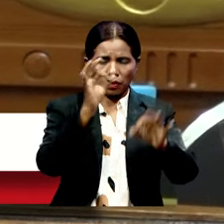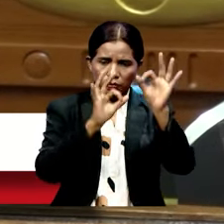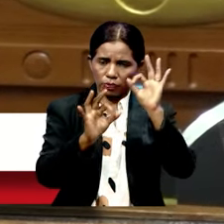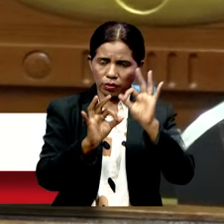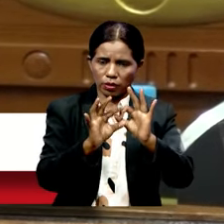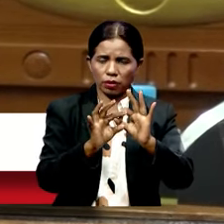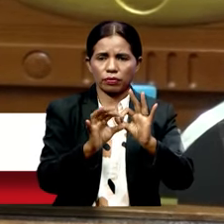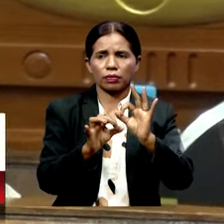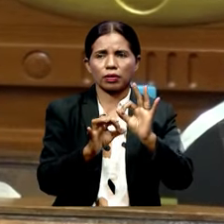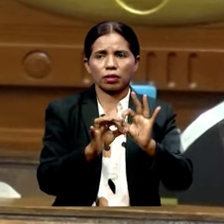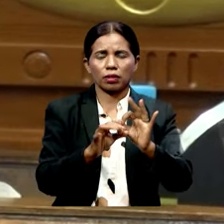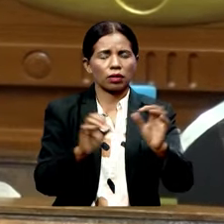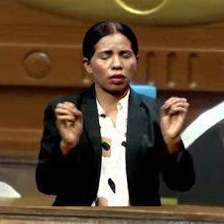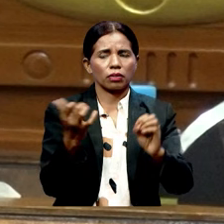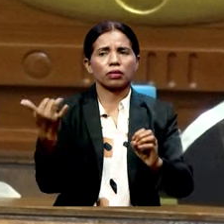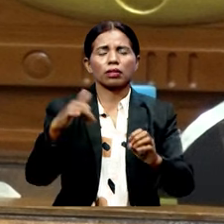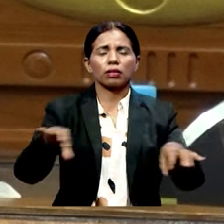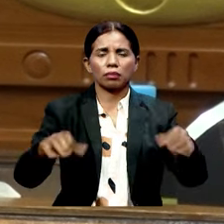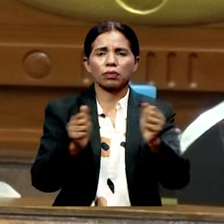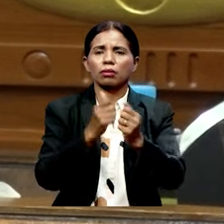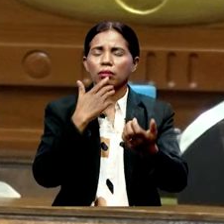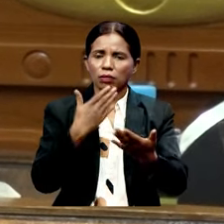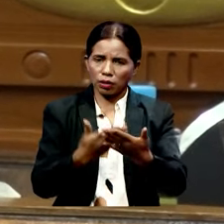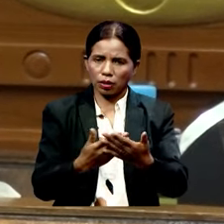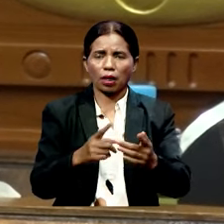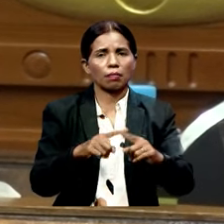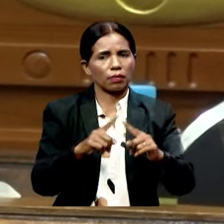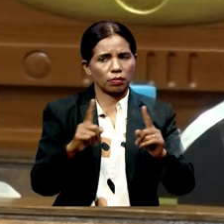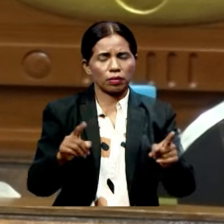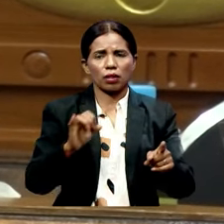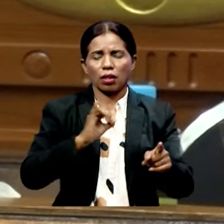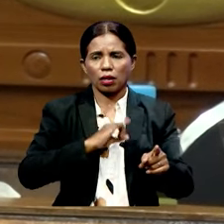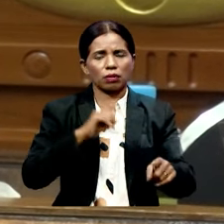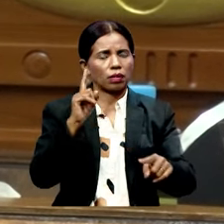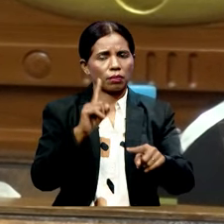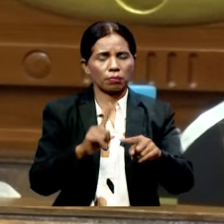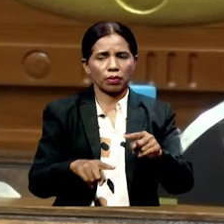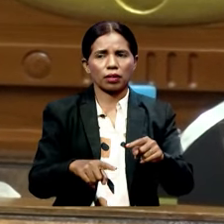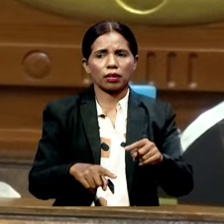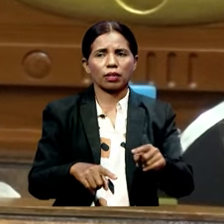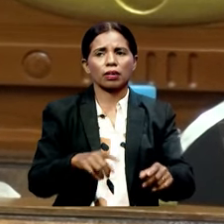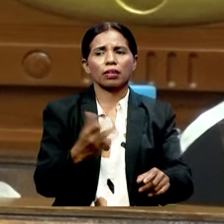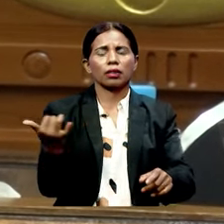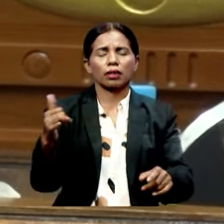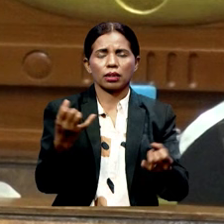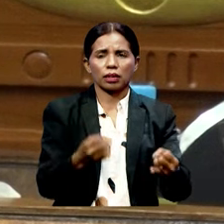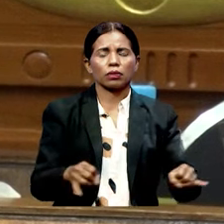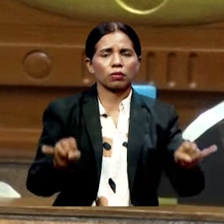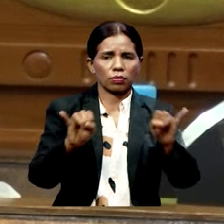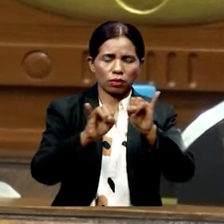catáxia, lá o serviço o dia. Mas bem, ao moslabel nenga catar entre